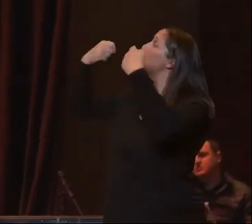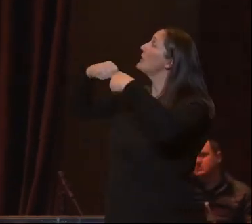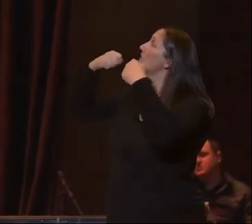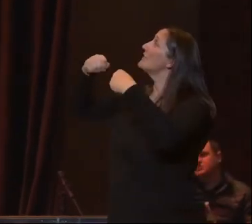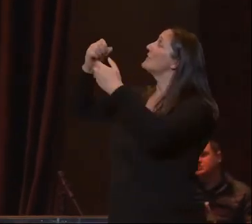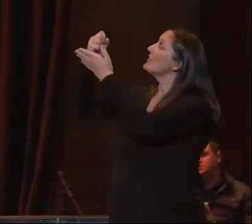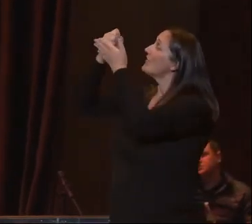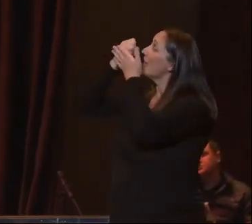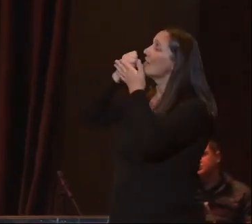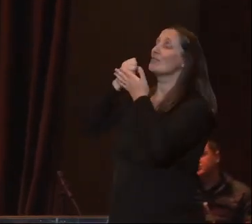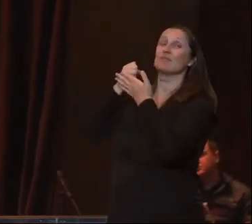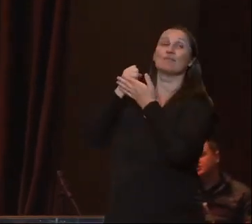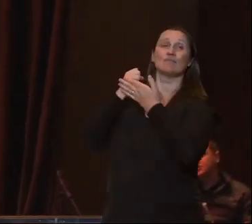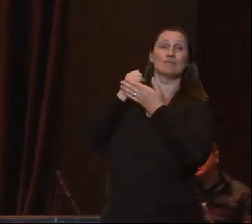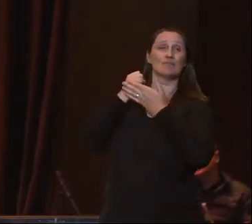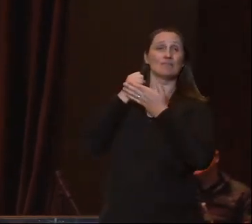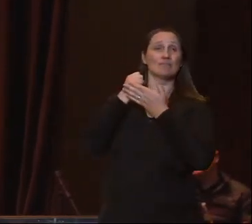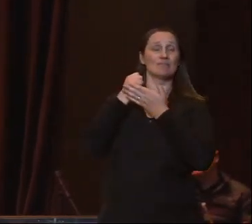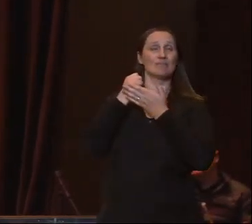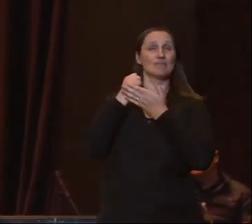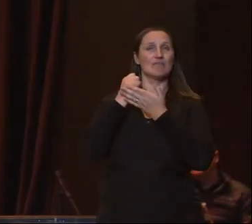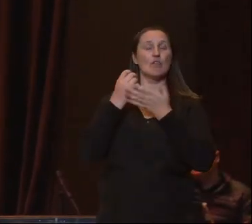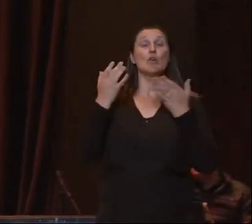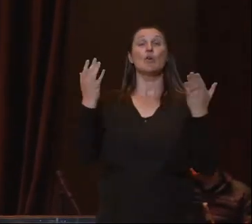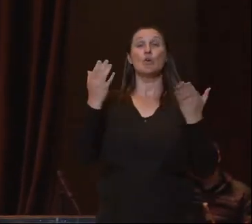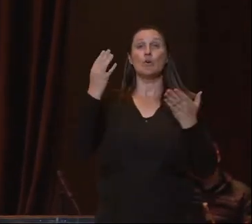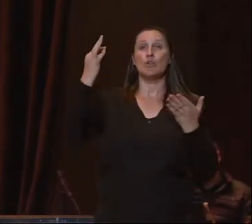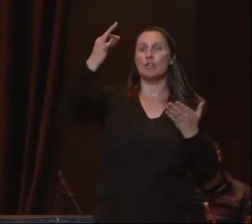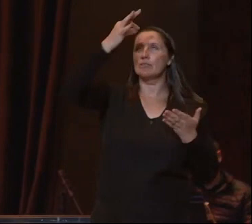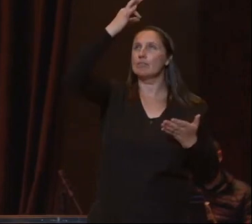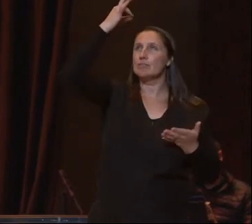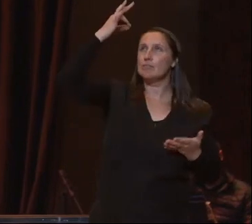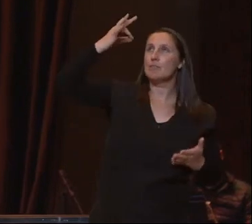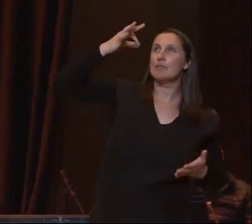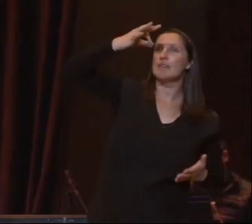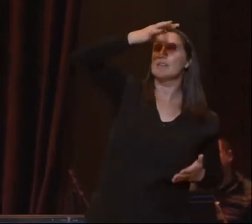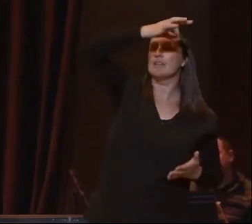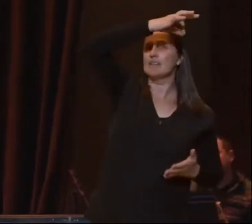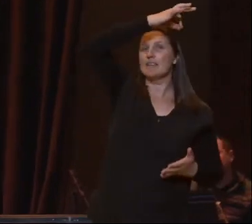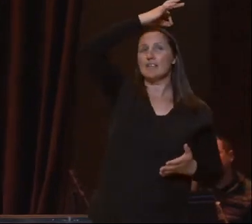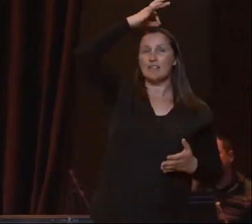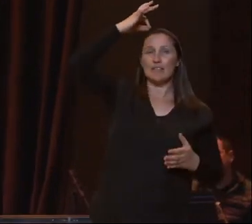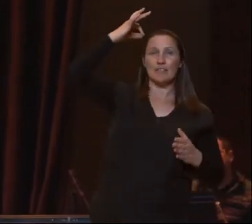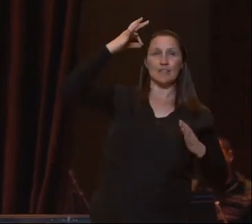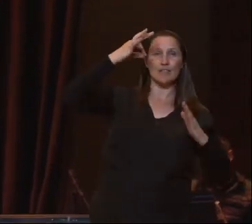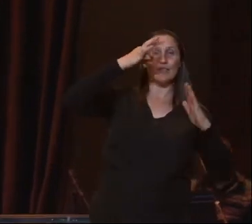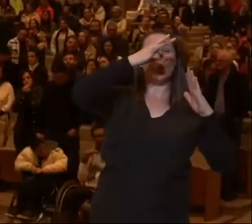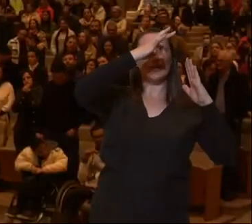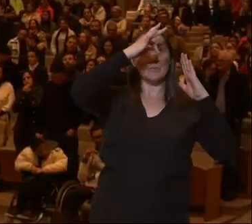tua ajuda. Hoje o Espírito Santo vai fazer morada no seu coração.